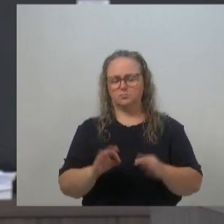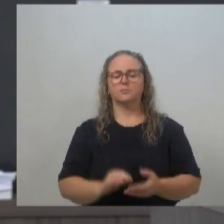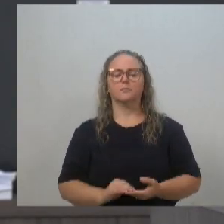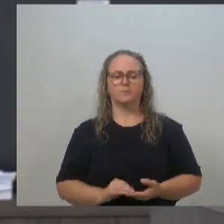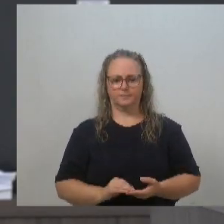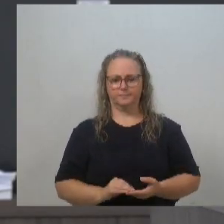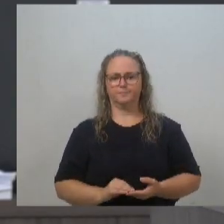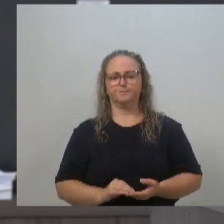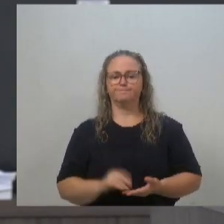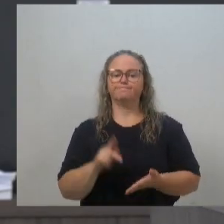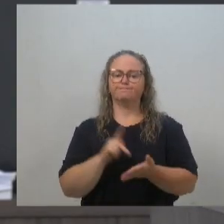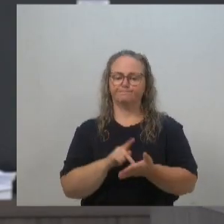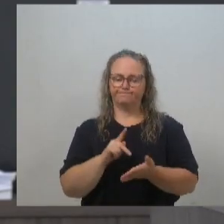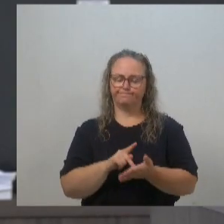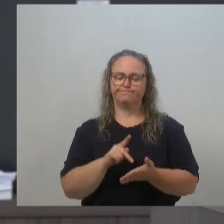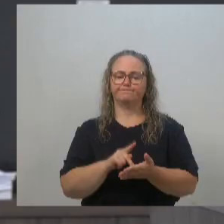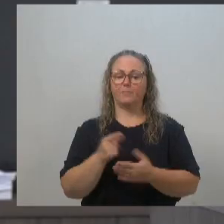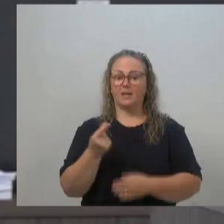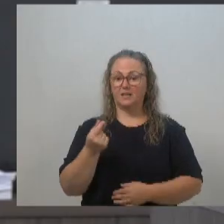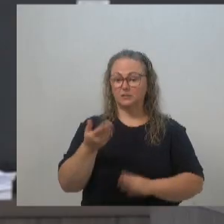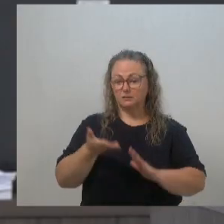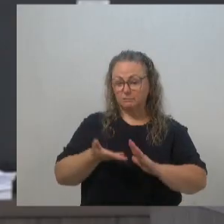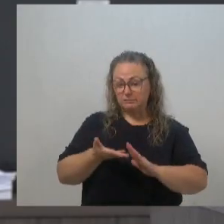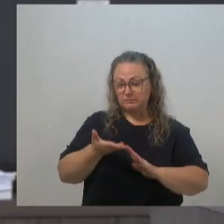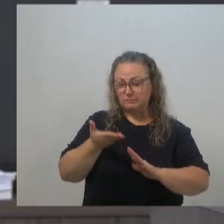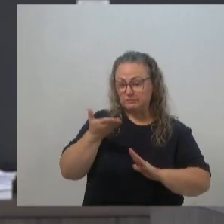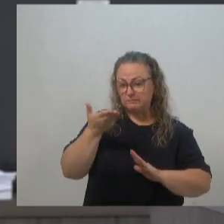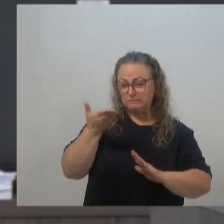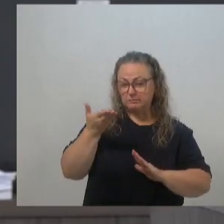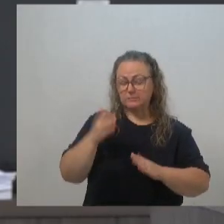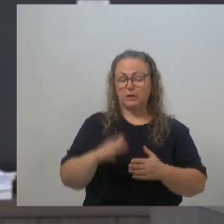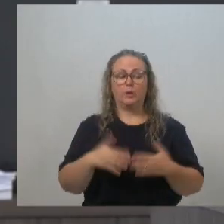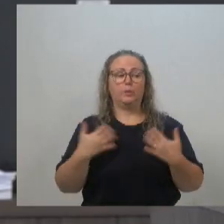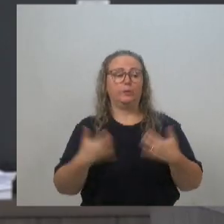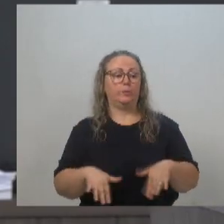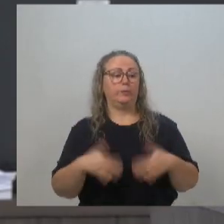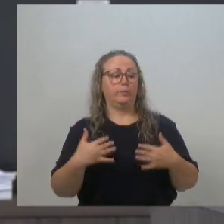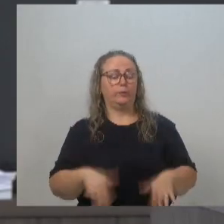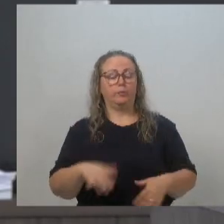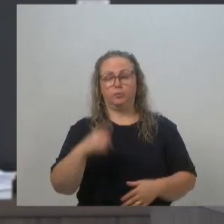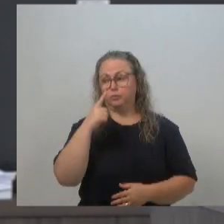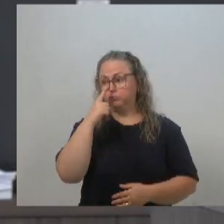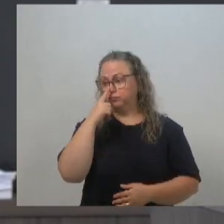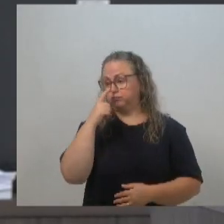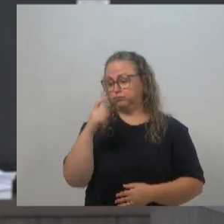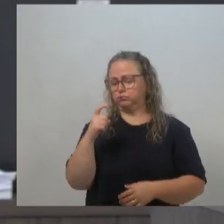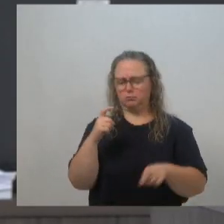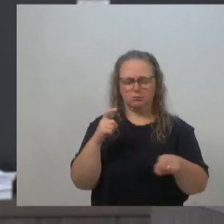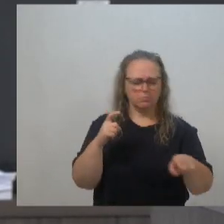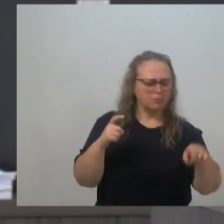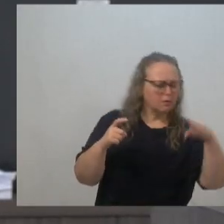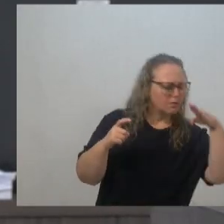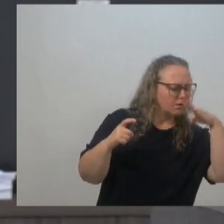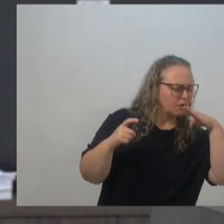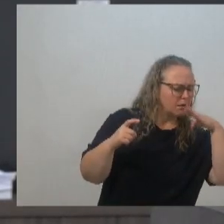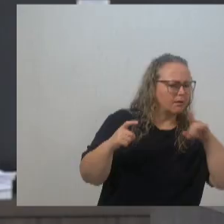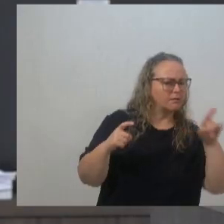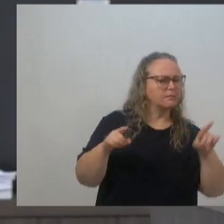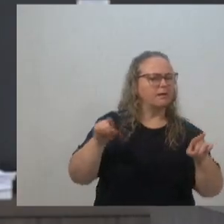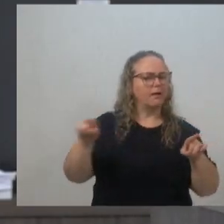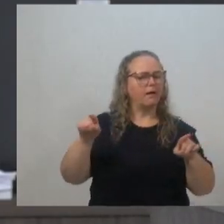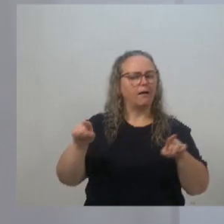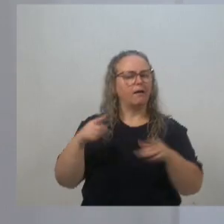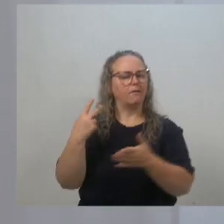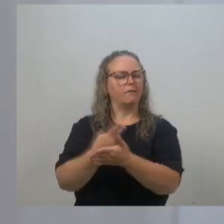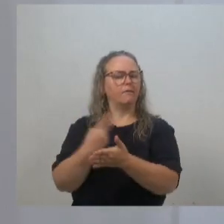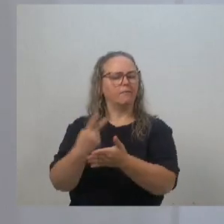realmente, esse aumento da taxa de esgoto, essas fossas e filtros, está fedendo e não é o cheiro do esgoto.